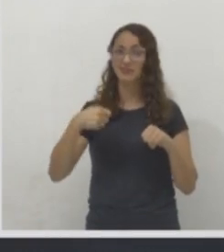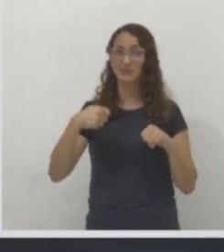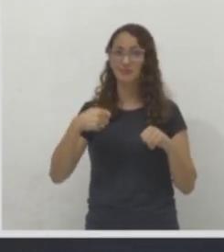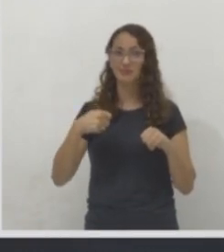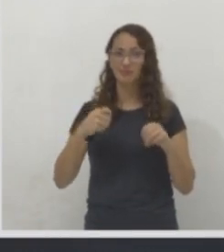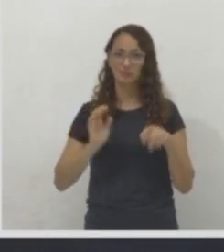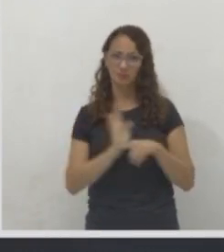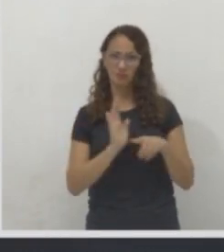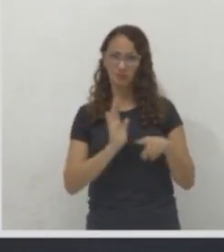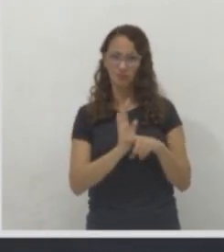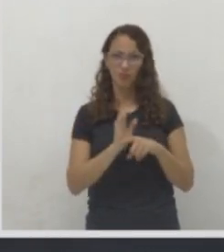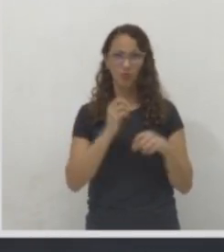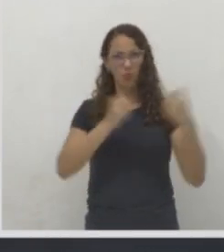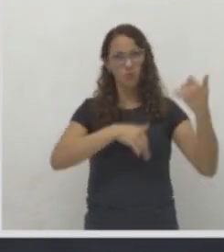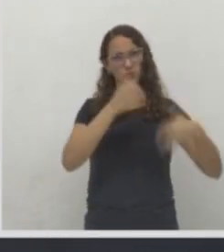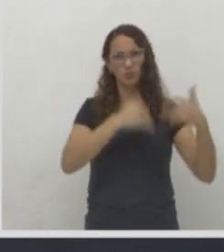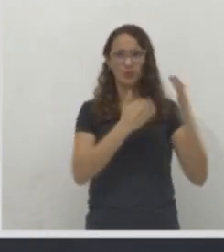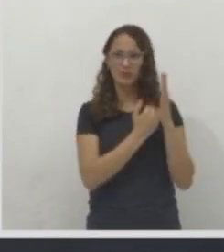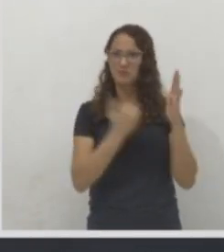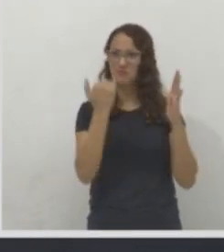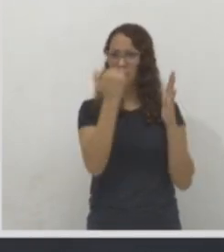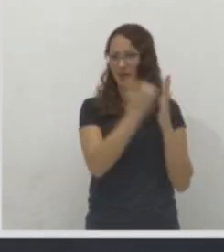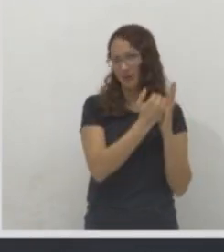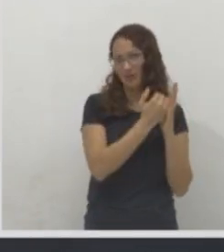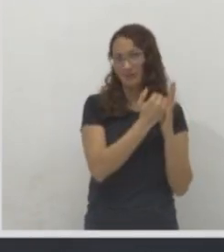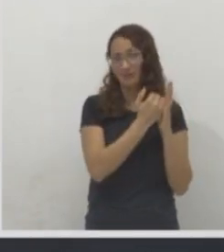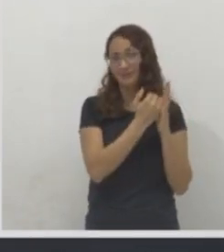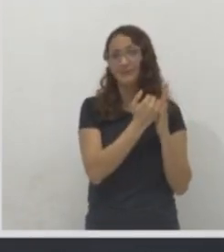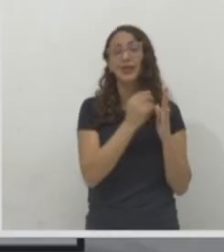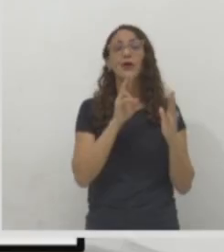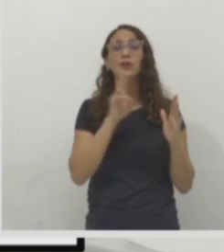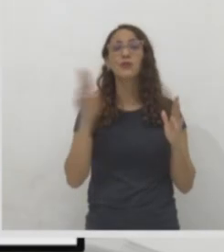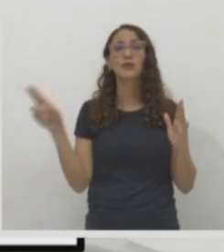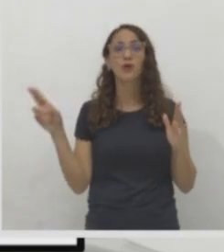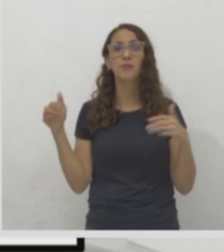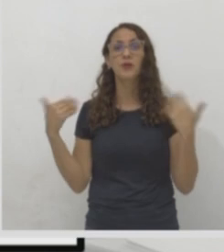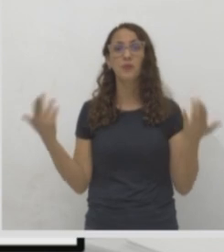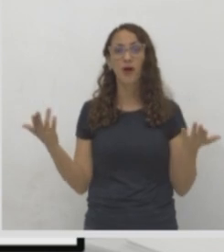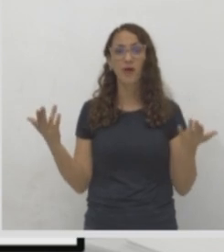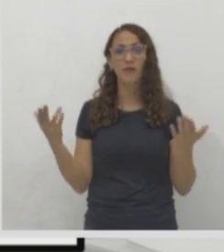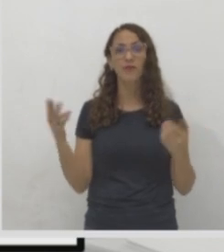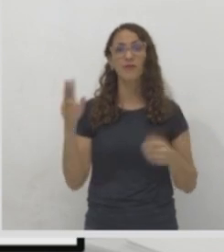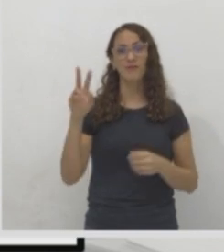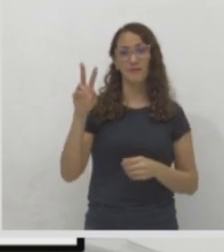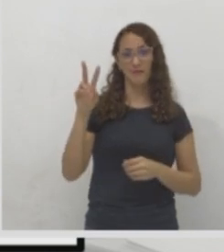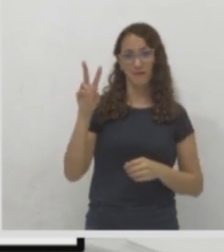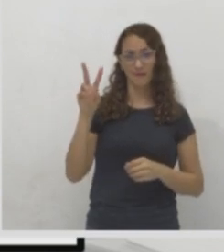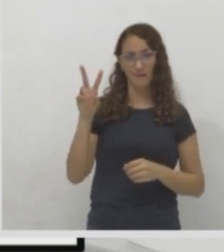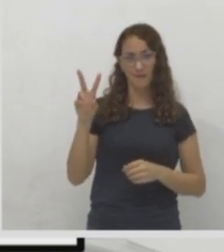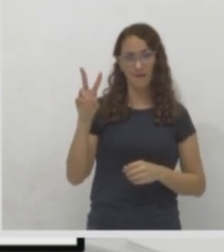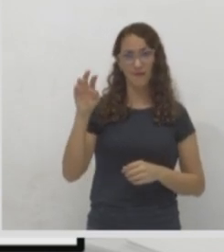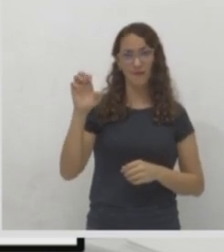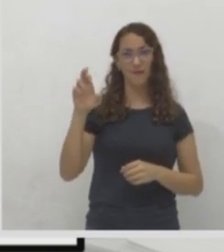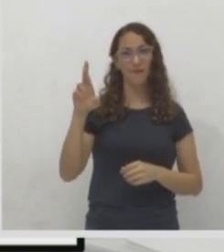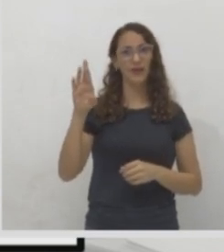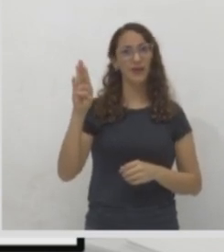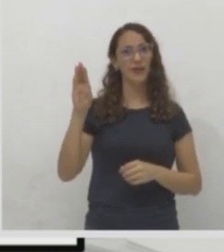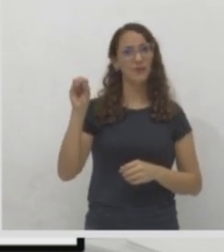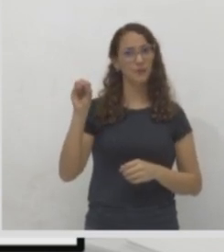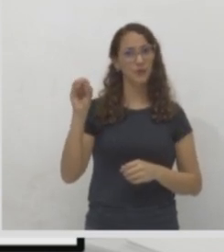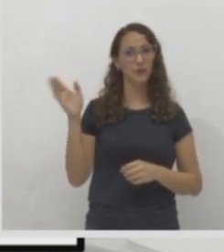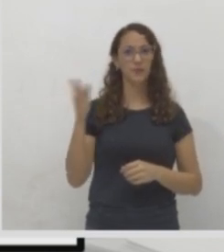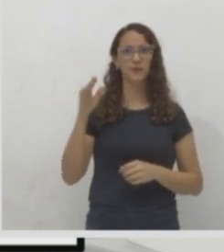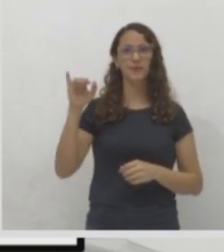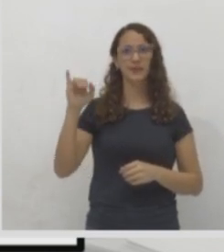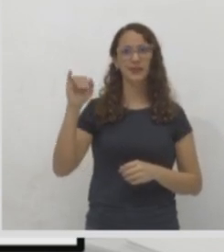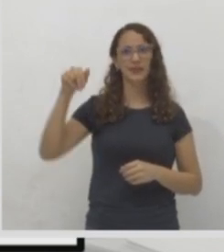compreender, eu chamo de verbo intransitivo. O verbo nascer é um verbo intransitivo, porque ele não